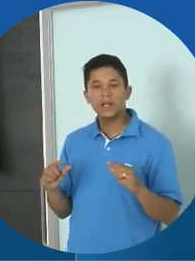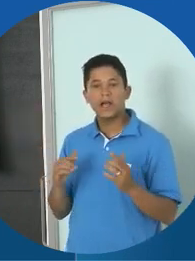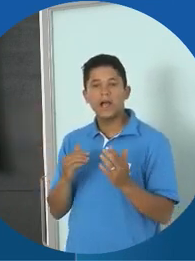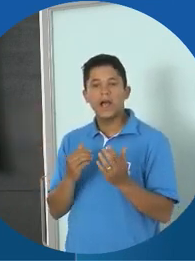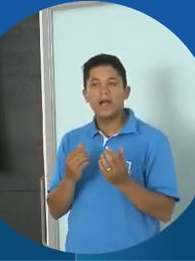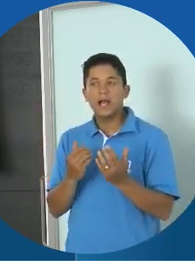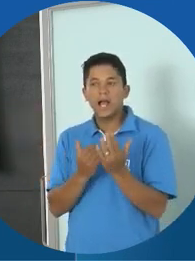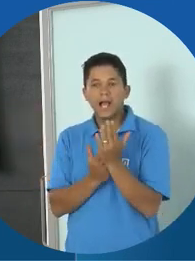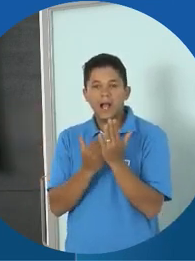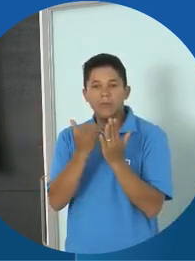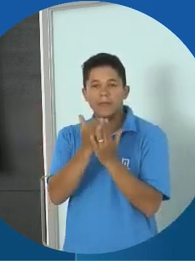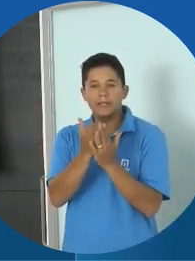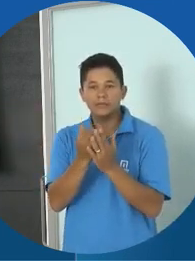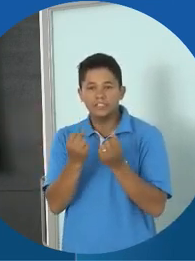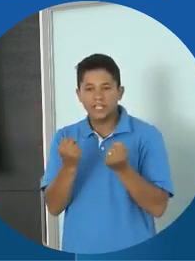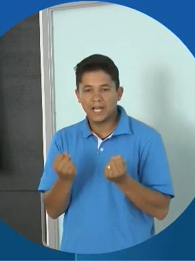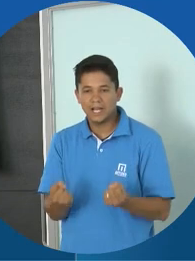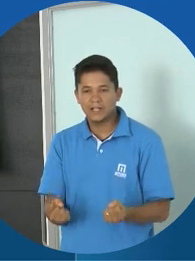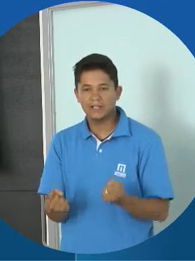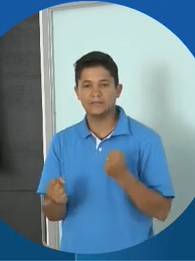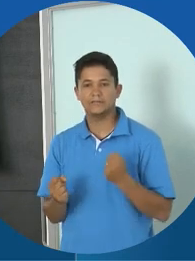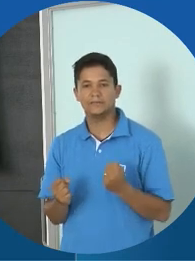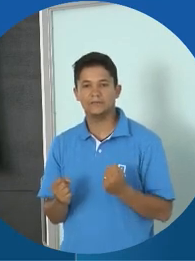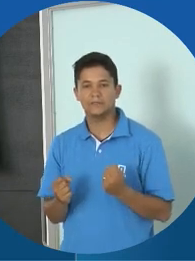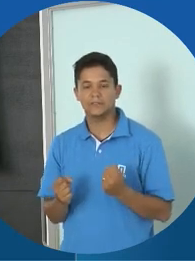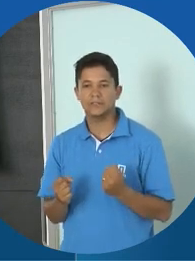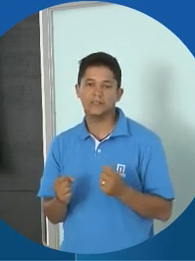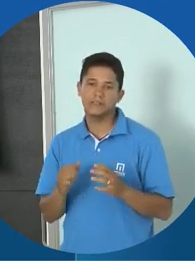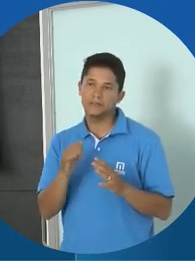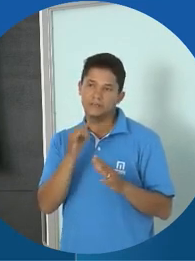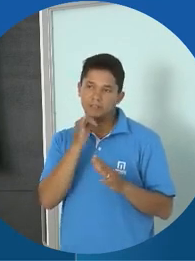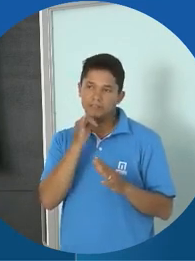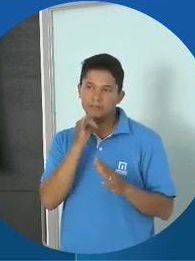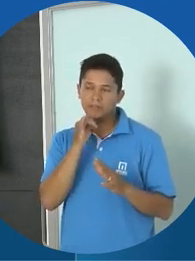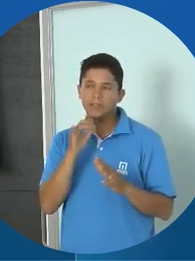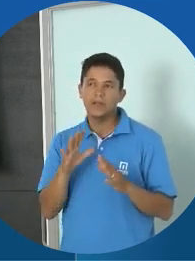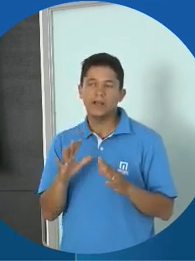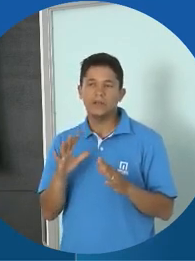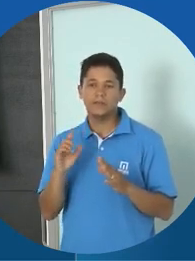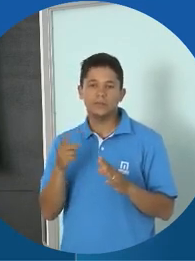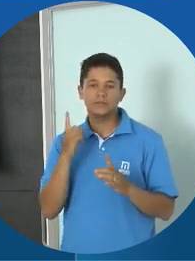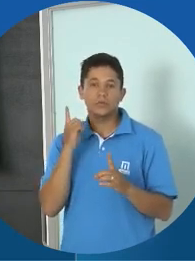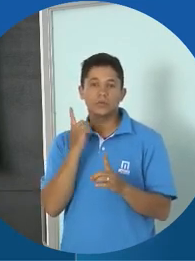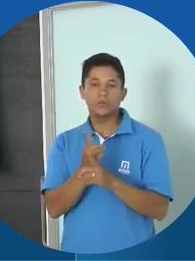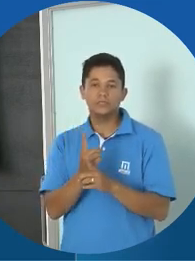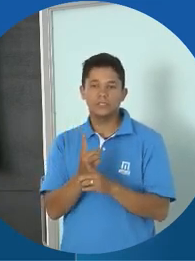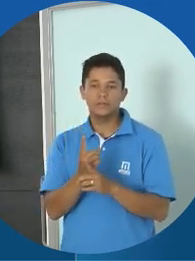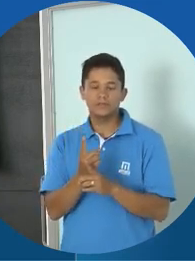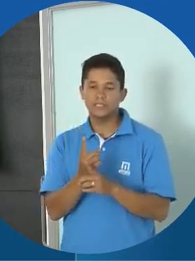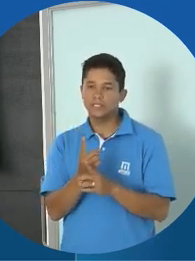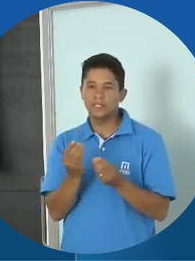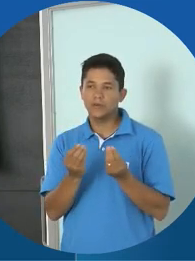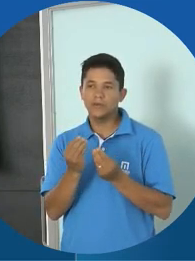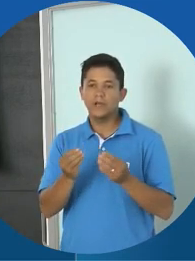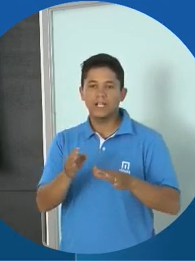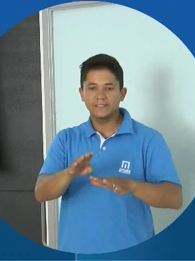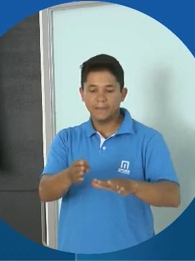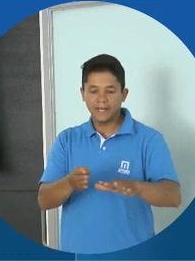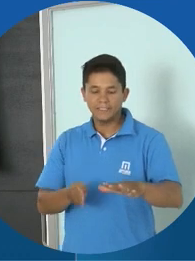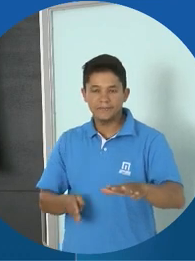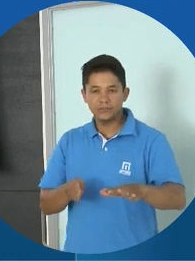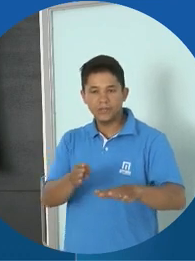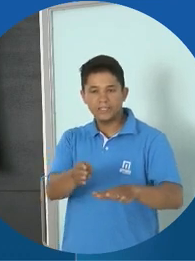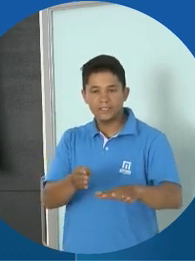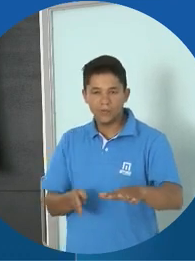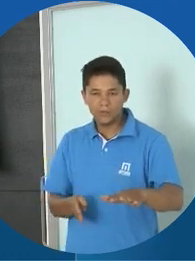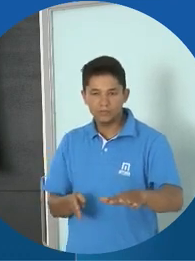com essas resultantes na fundação. O que vai ocorrer? A gente só consegue detectar quando ocorrem os recalques, as fissurações.